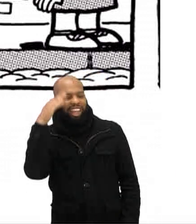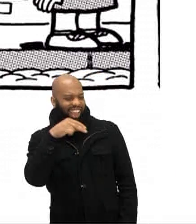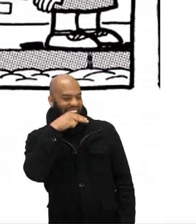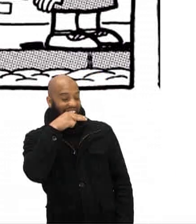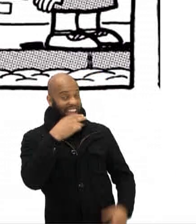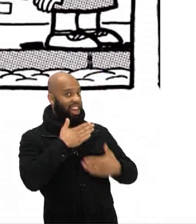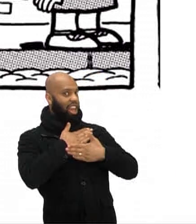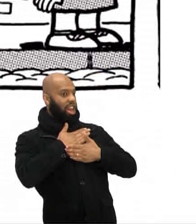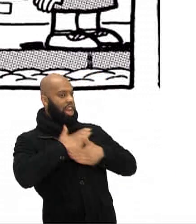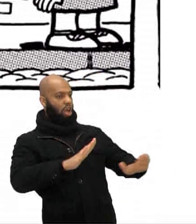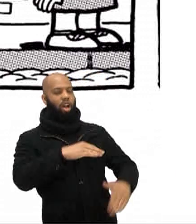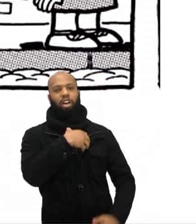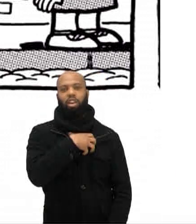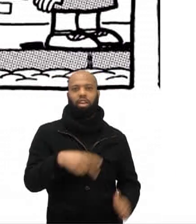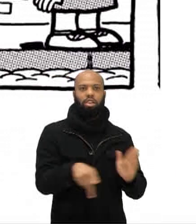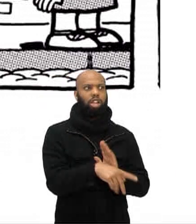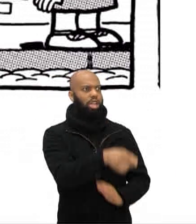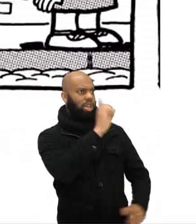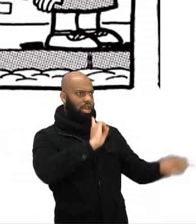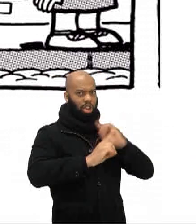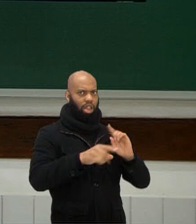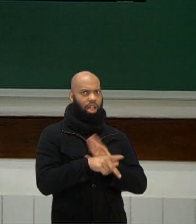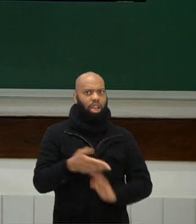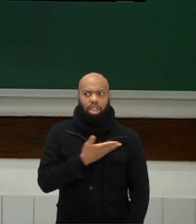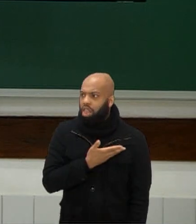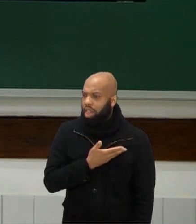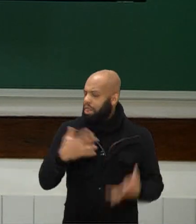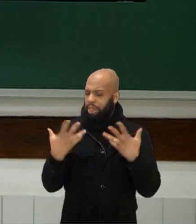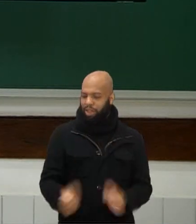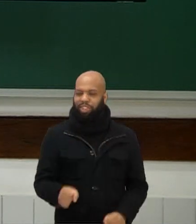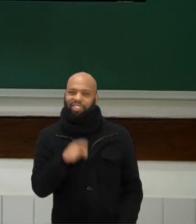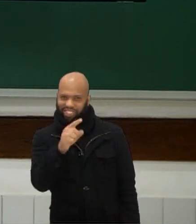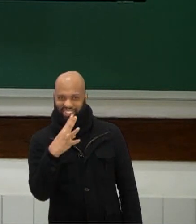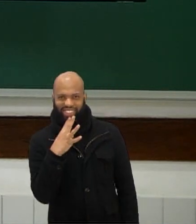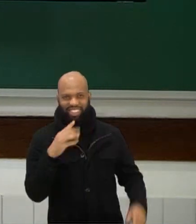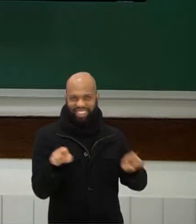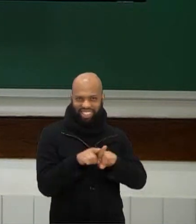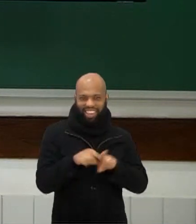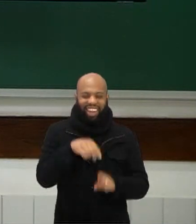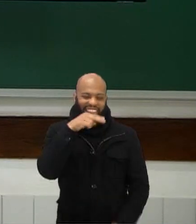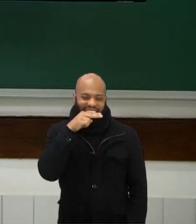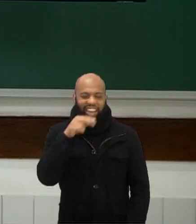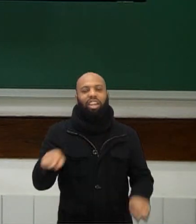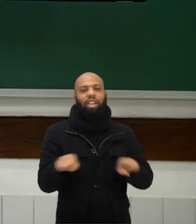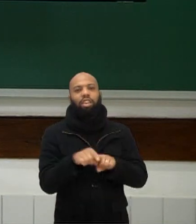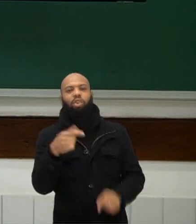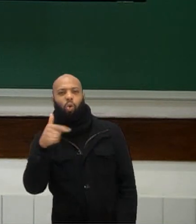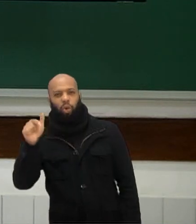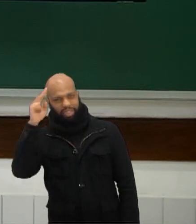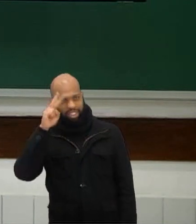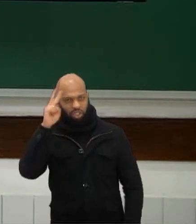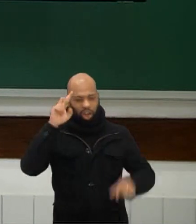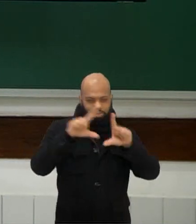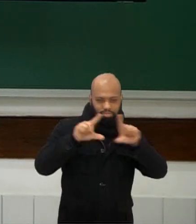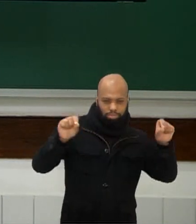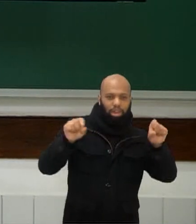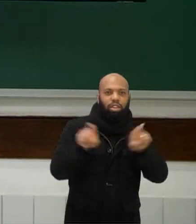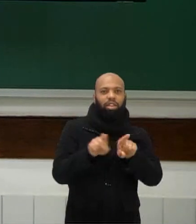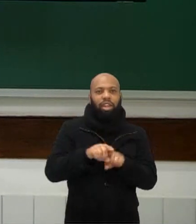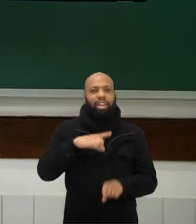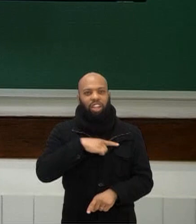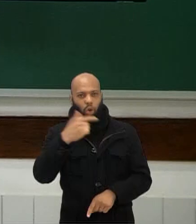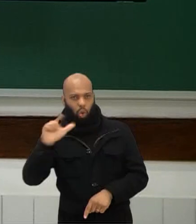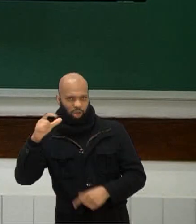não gosta muito de receber ordens dos amigos. Vocês devem conhecer aí a Mônica ou em histórias em quadrinhos ou em